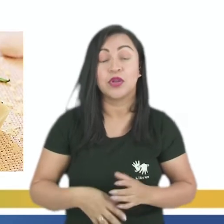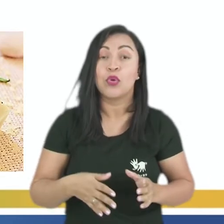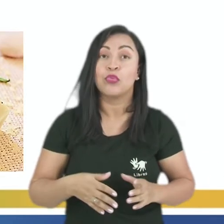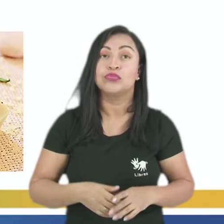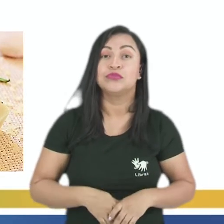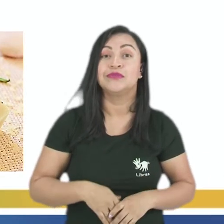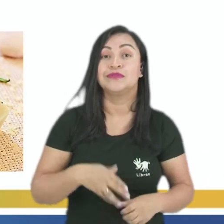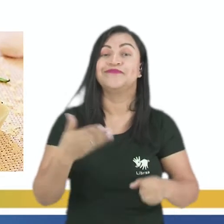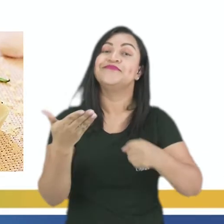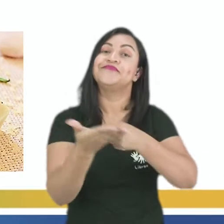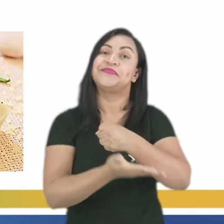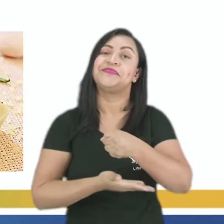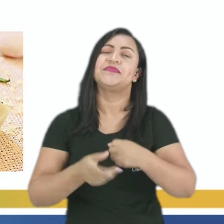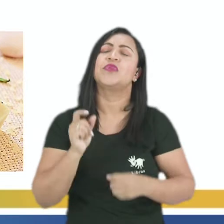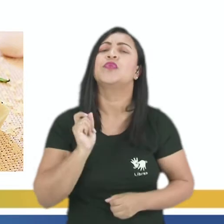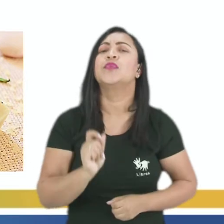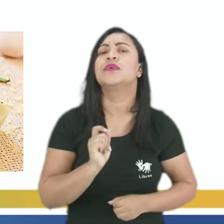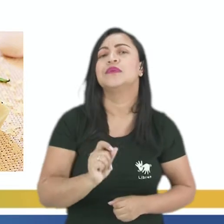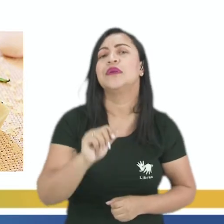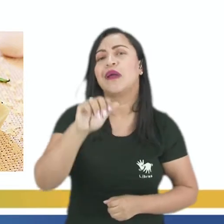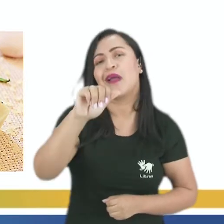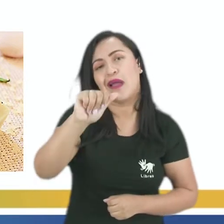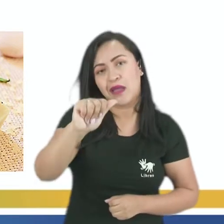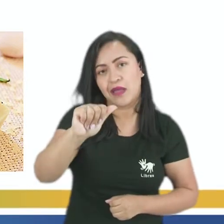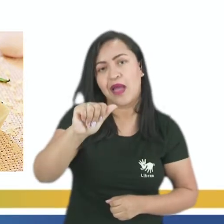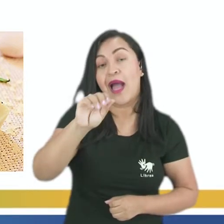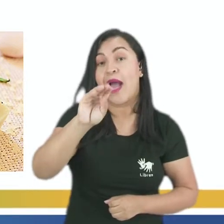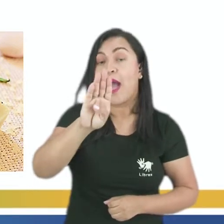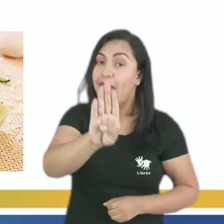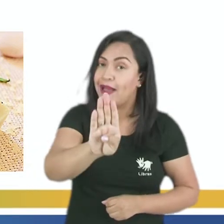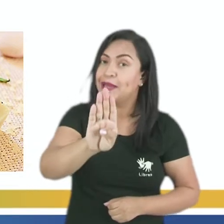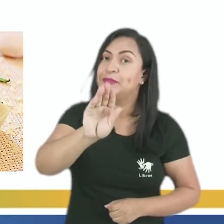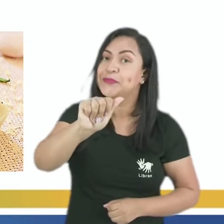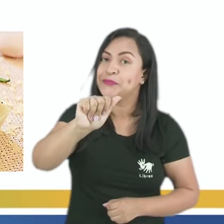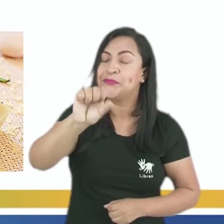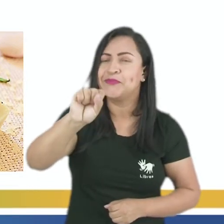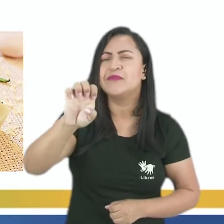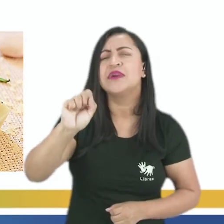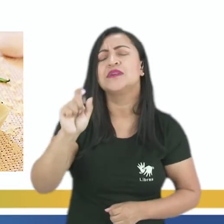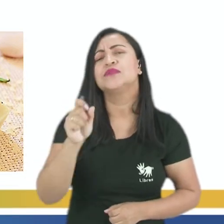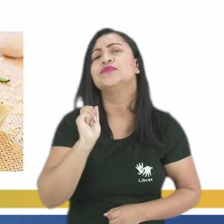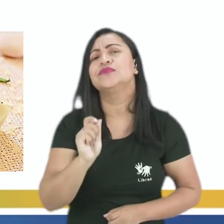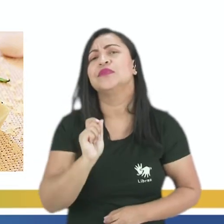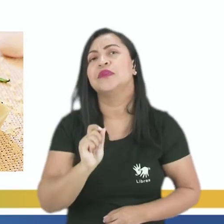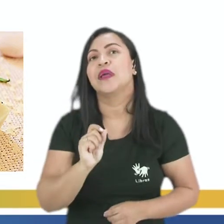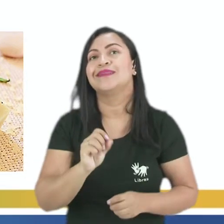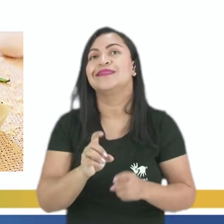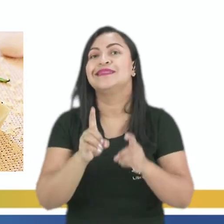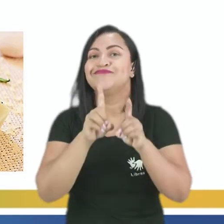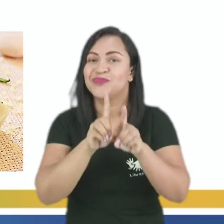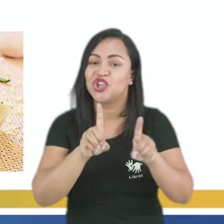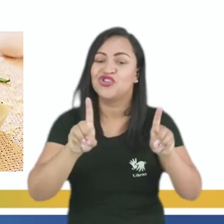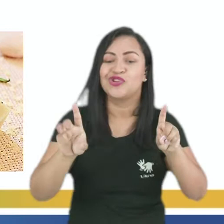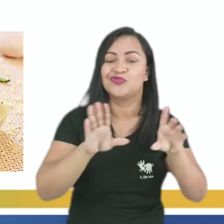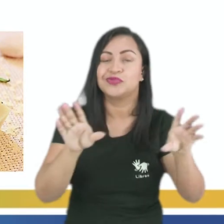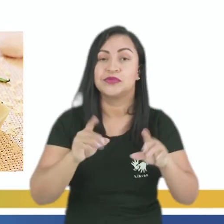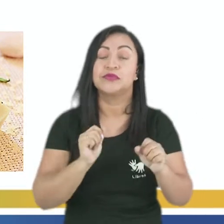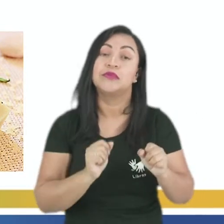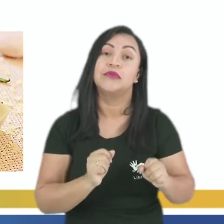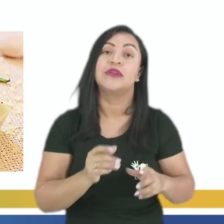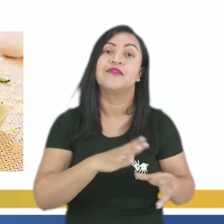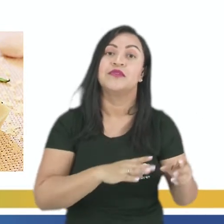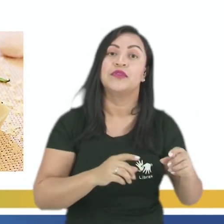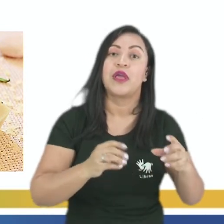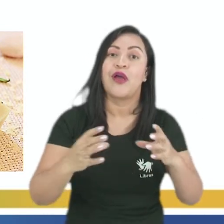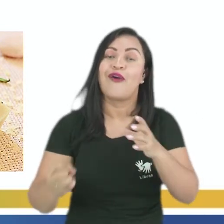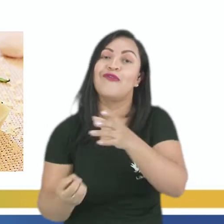às bases, nas bases nós vamos ver também uma reação de dissociação, que vai ter a formação de cátions